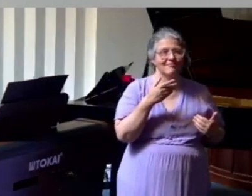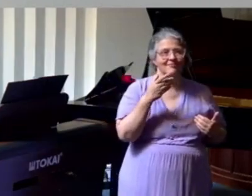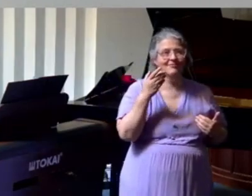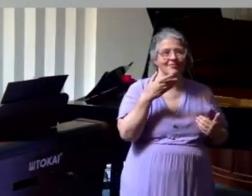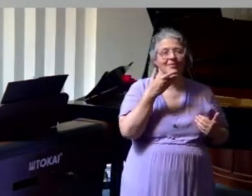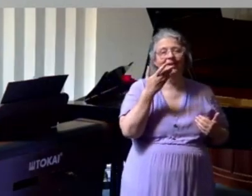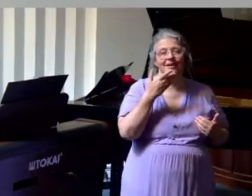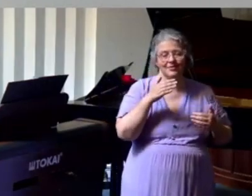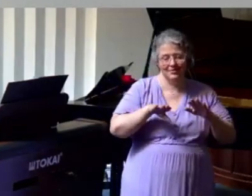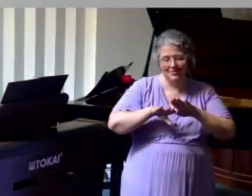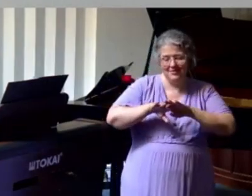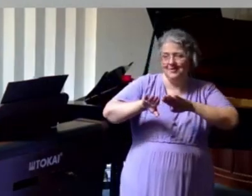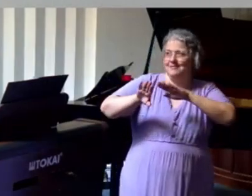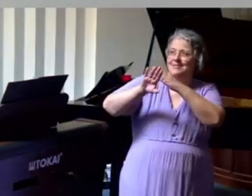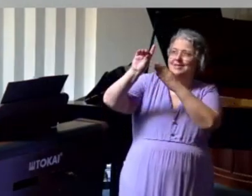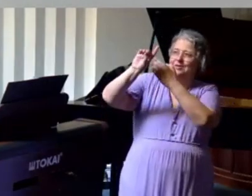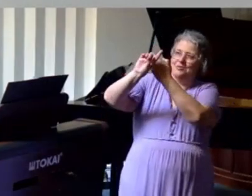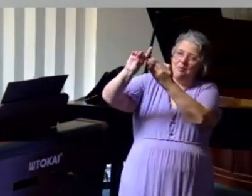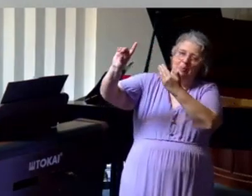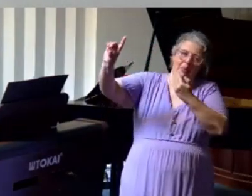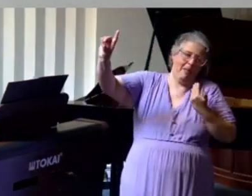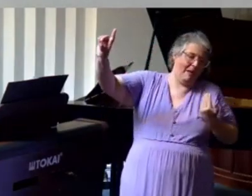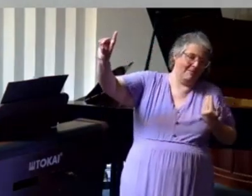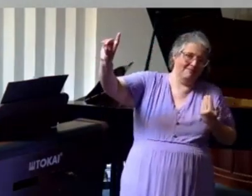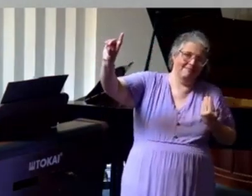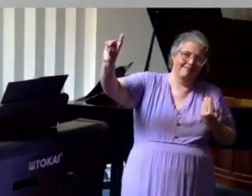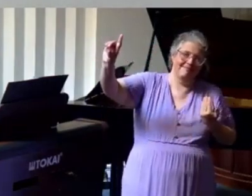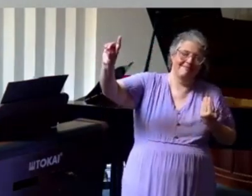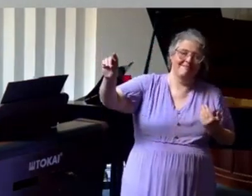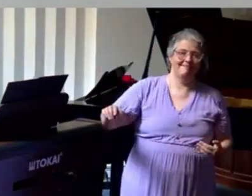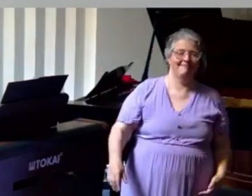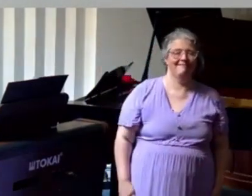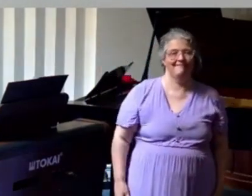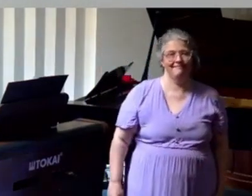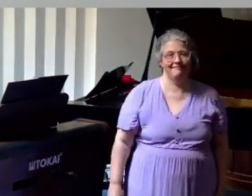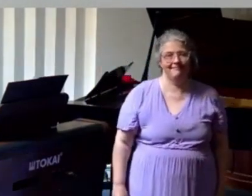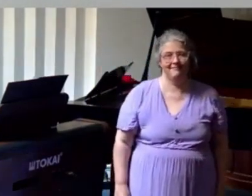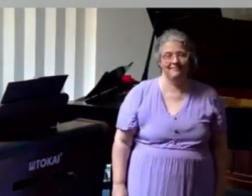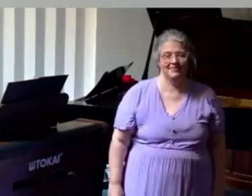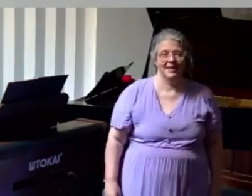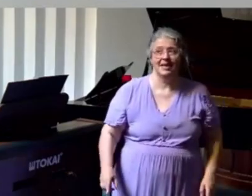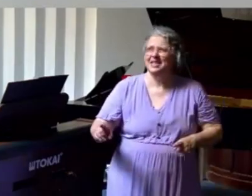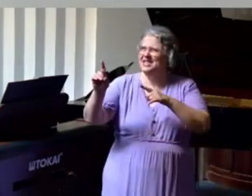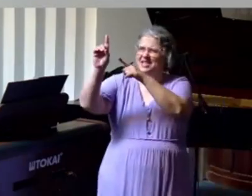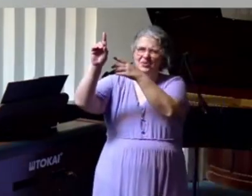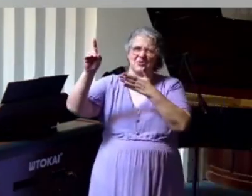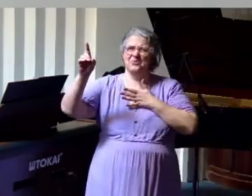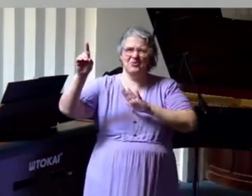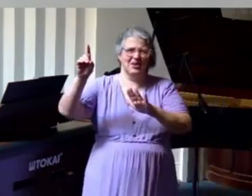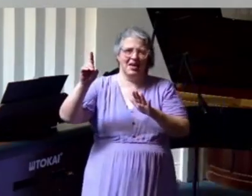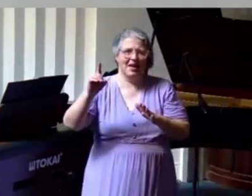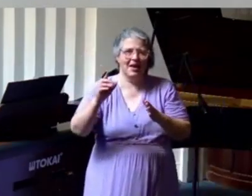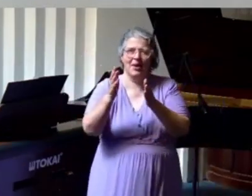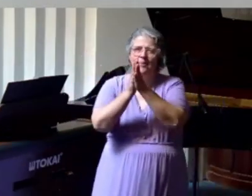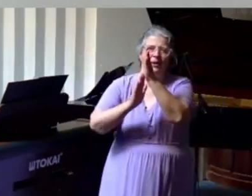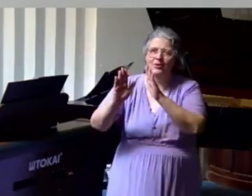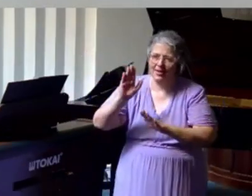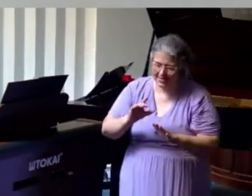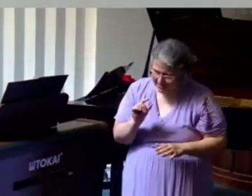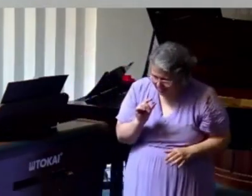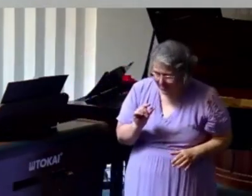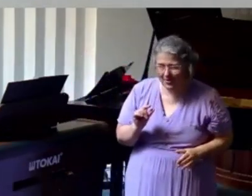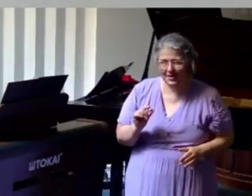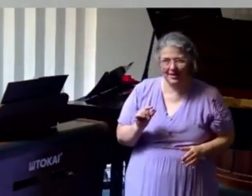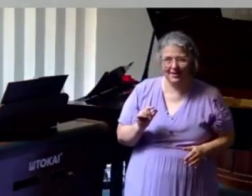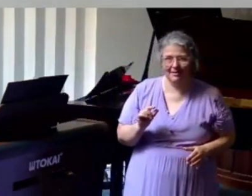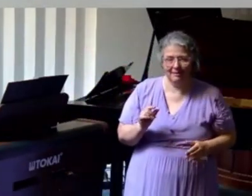Calvino diz: Deus não deseja uma adoração fragmentada, mas que toda a nossa